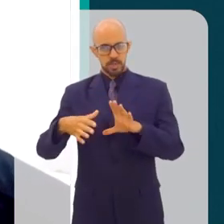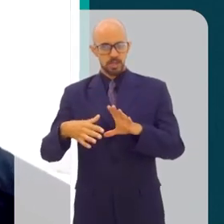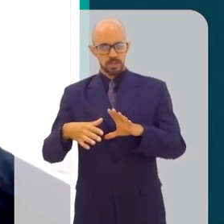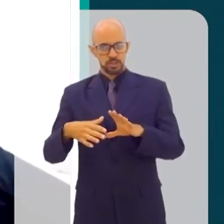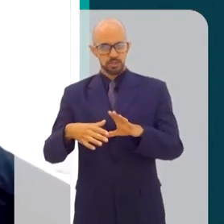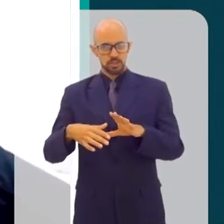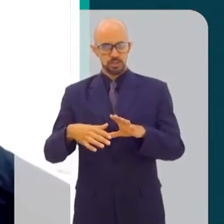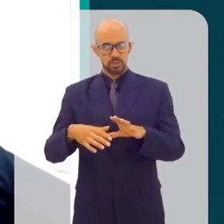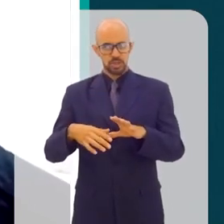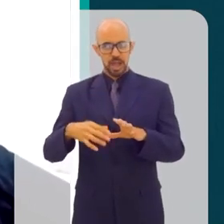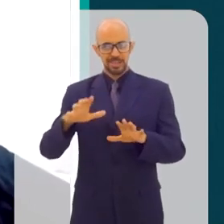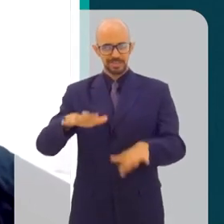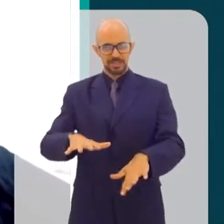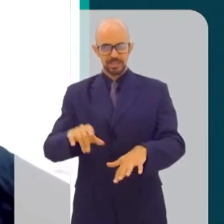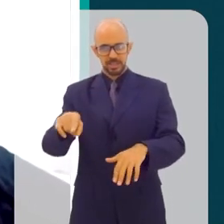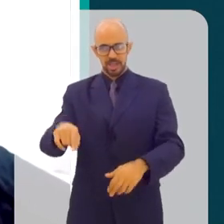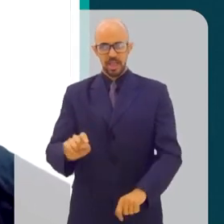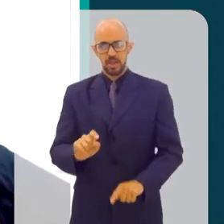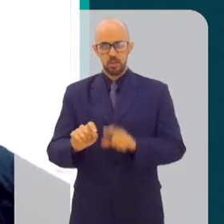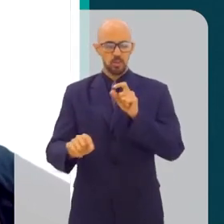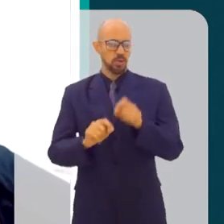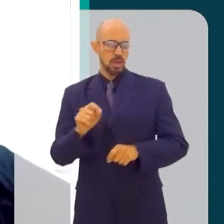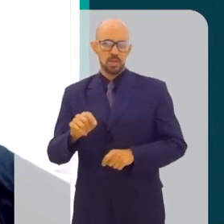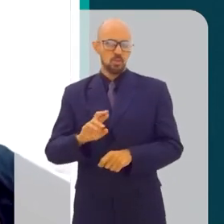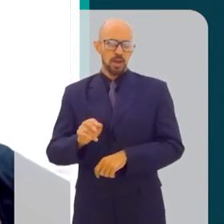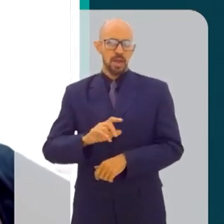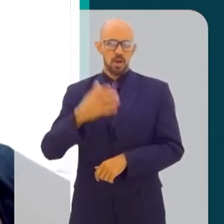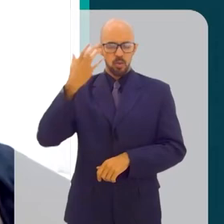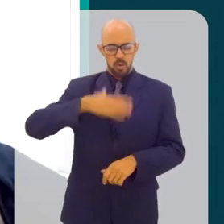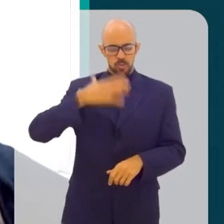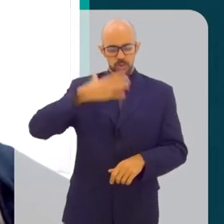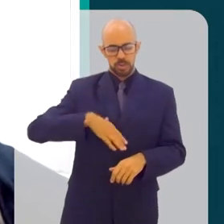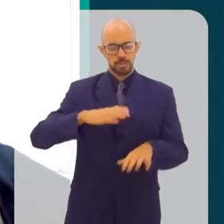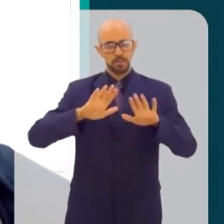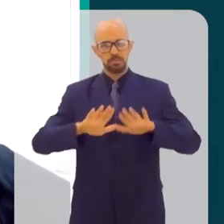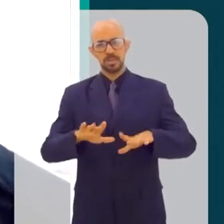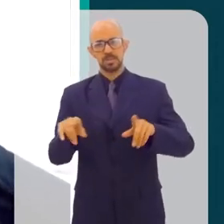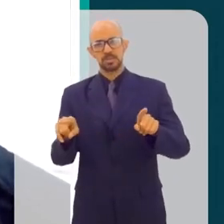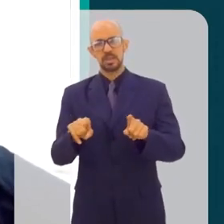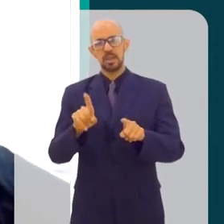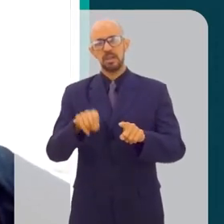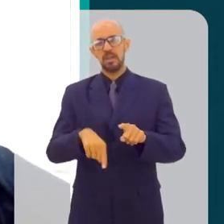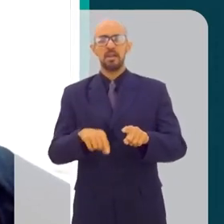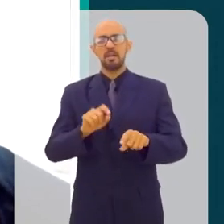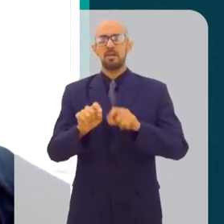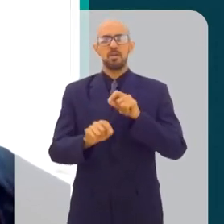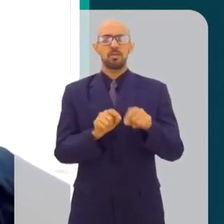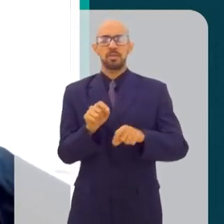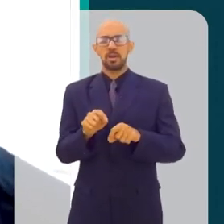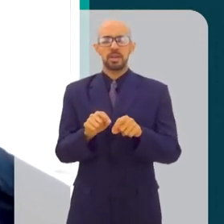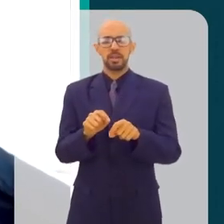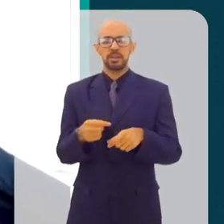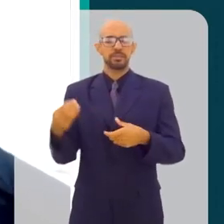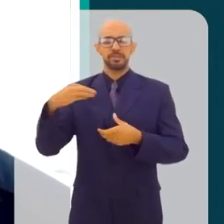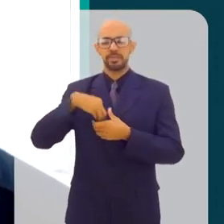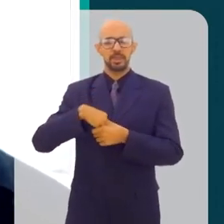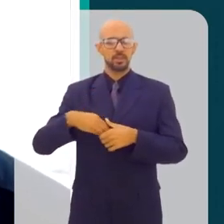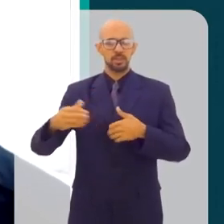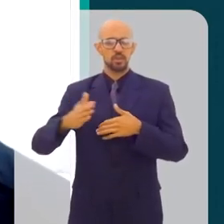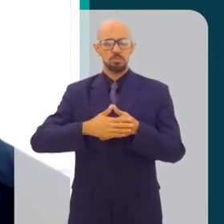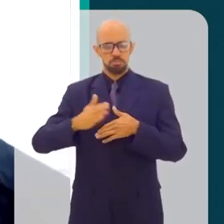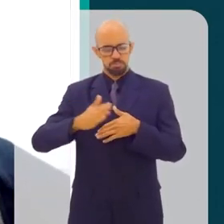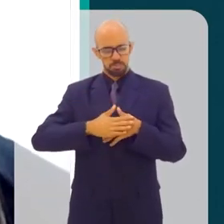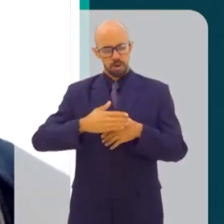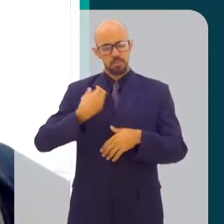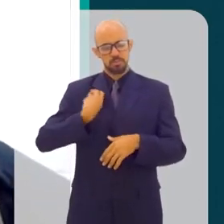liberdade. E ser livre não é no comportamento, né? Mas ser livre como uma pessoa dentro da